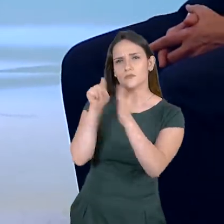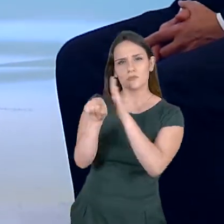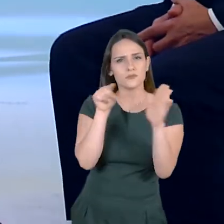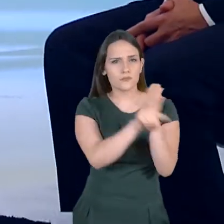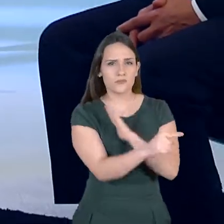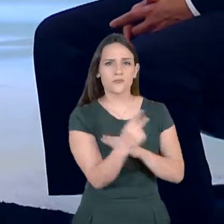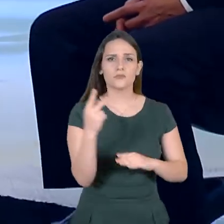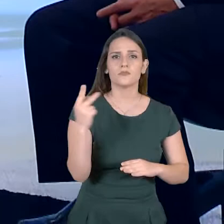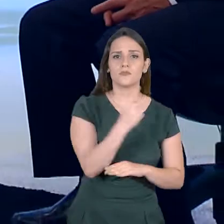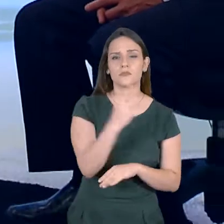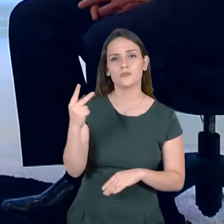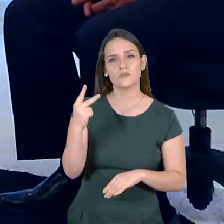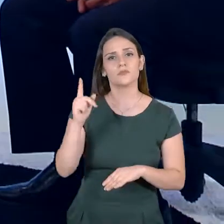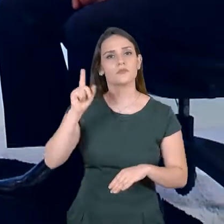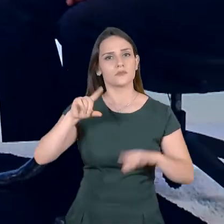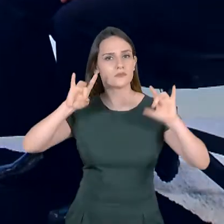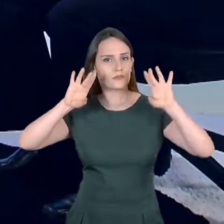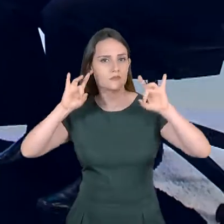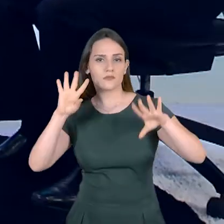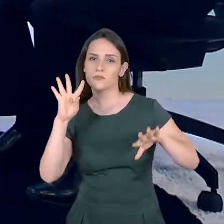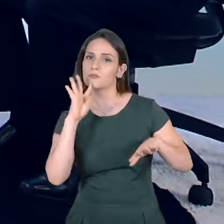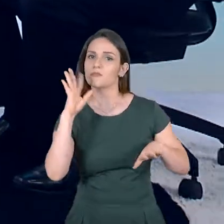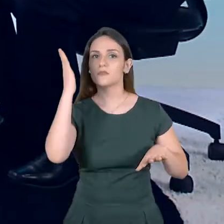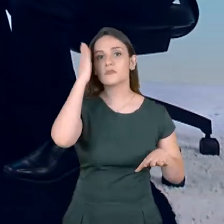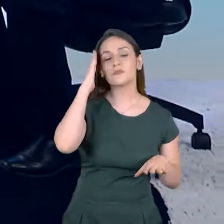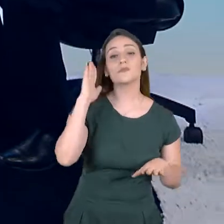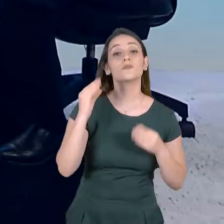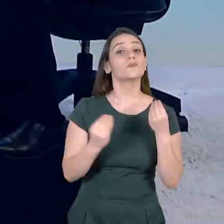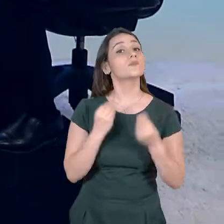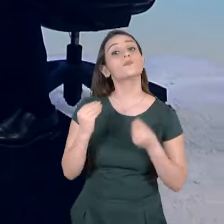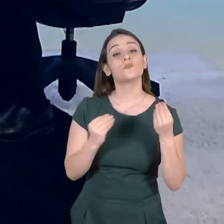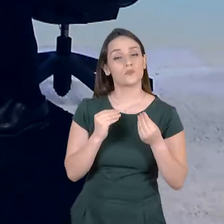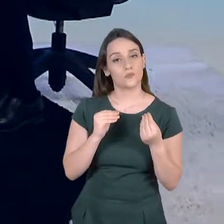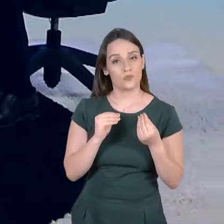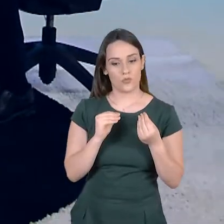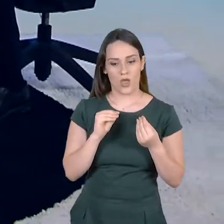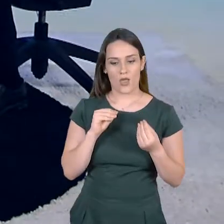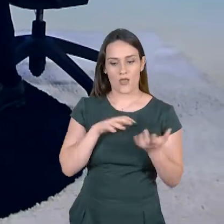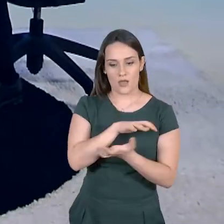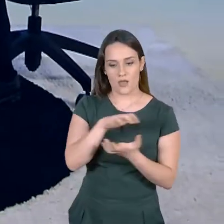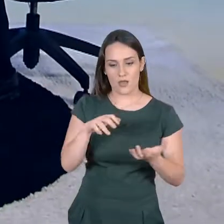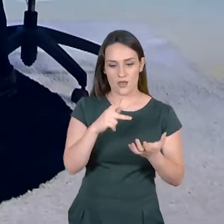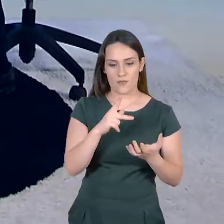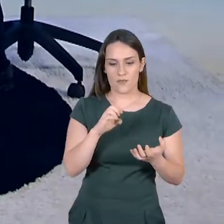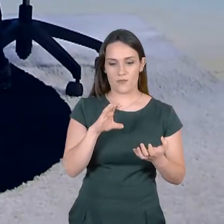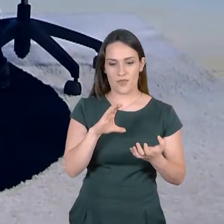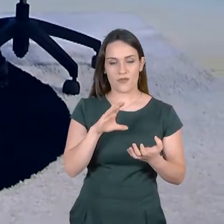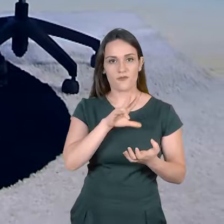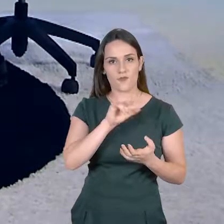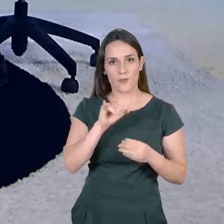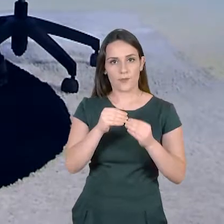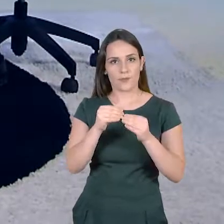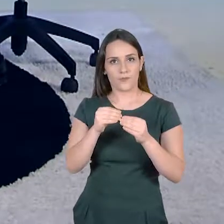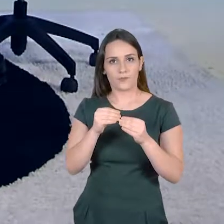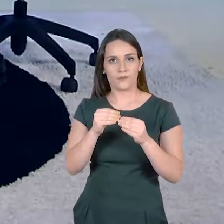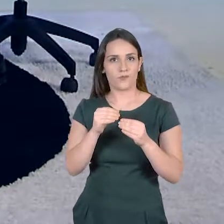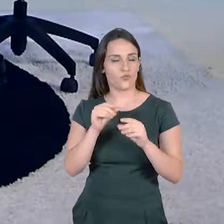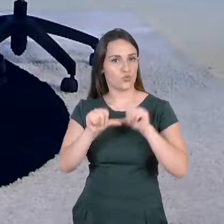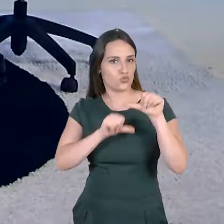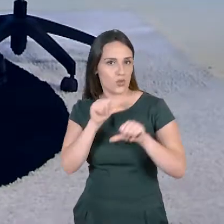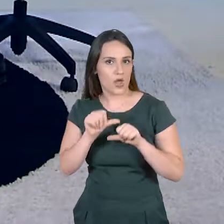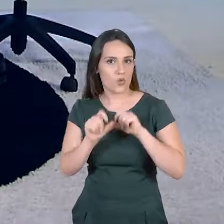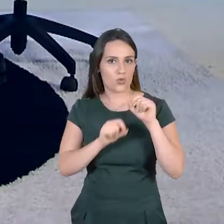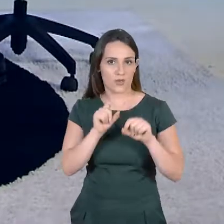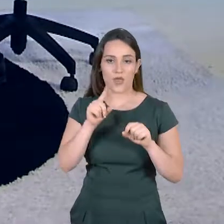pessoas especialistas no assunto, sobre os impactos dessa PEC, que com certeza sancionada pelo governo,